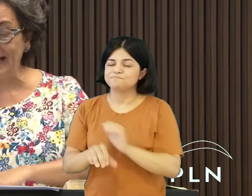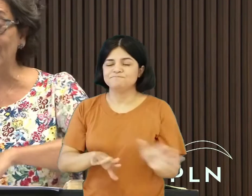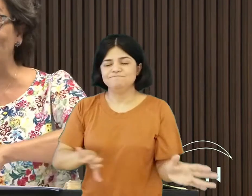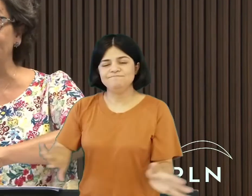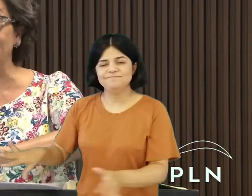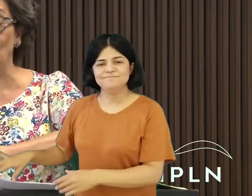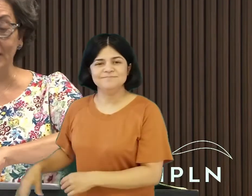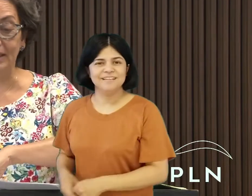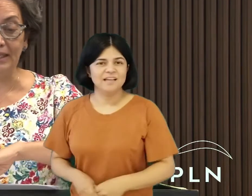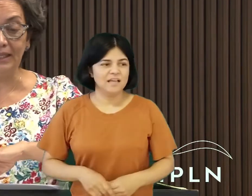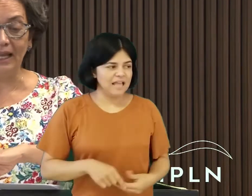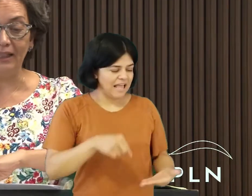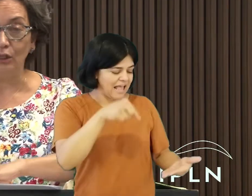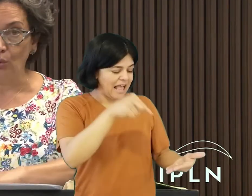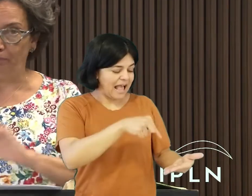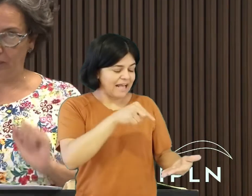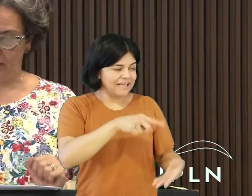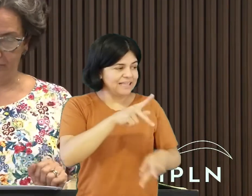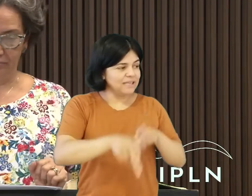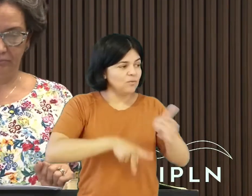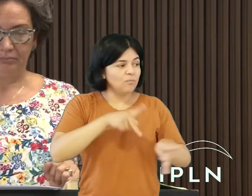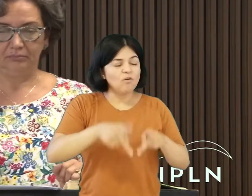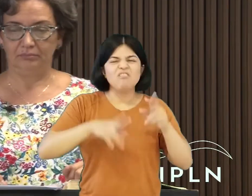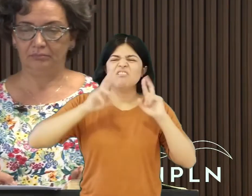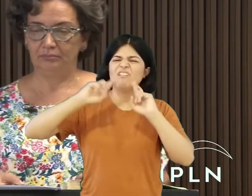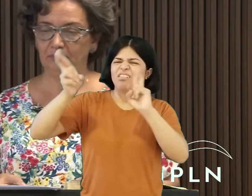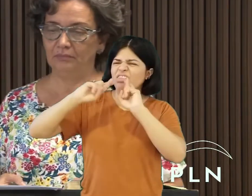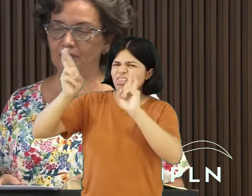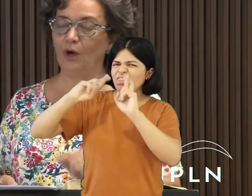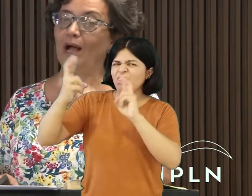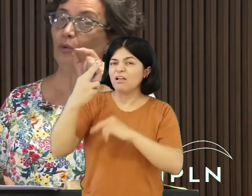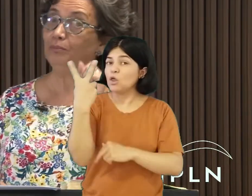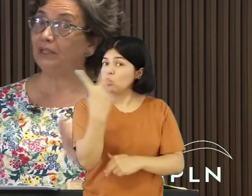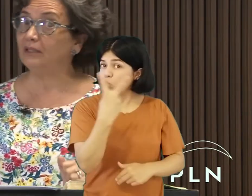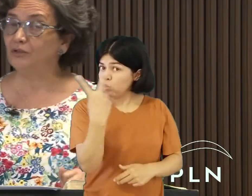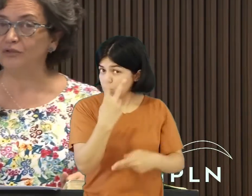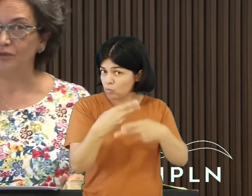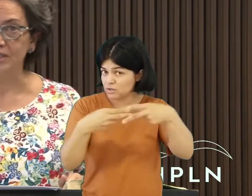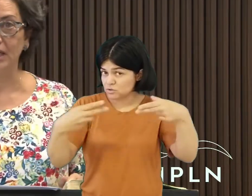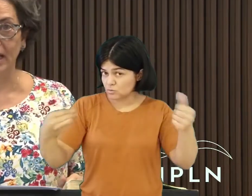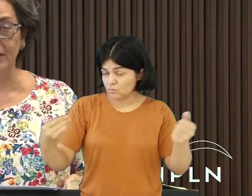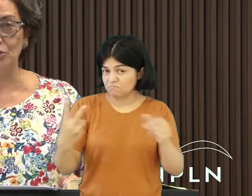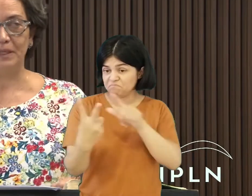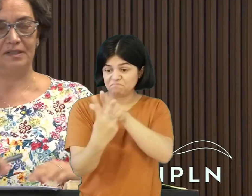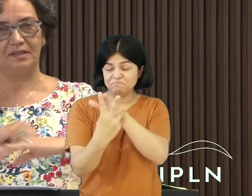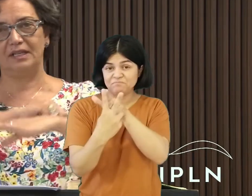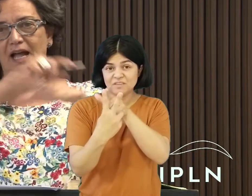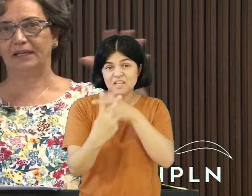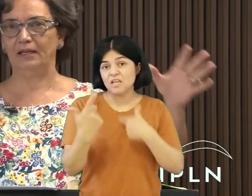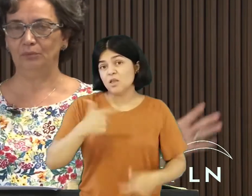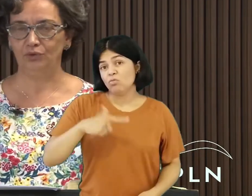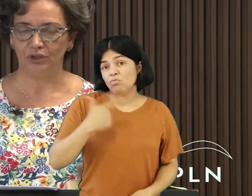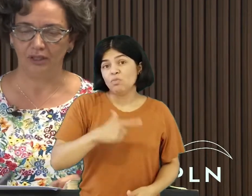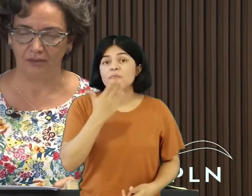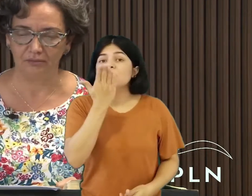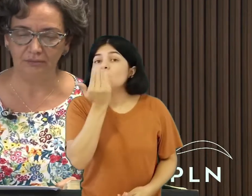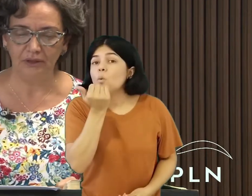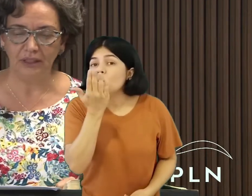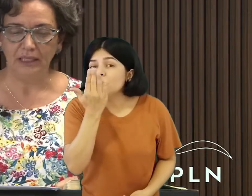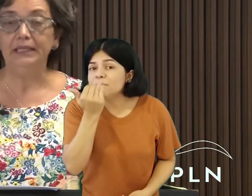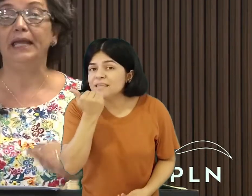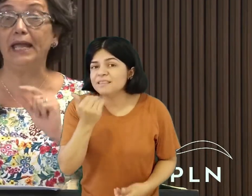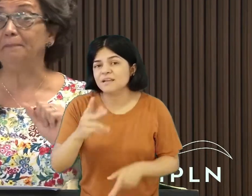A reclamação aqui é dupla. Não há comida o suficiente para saciar aquela